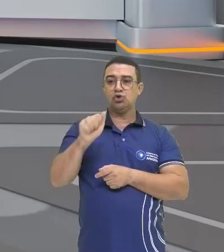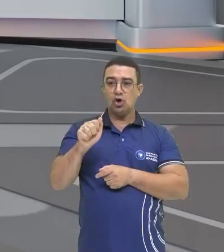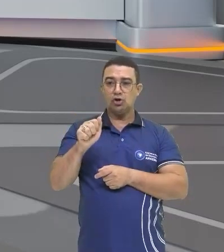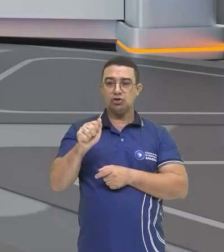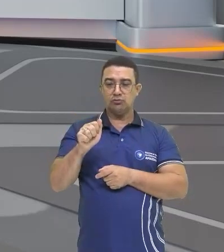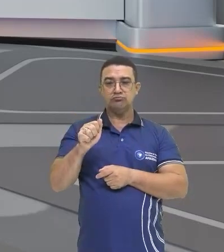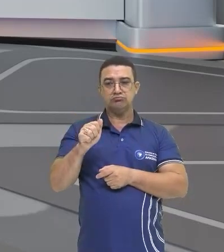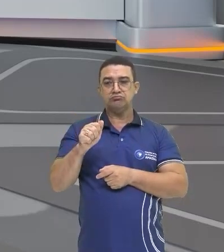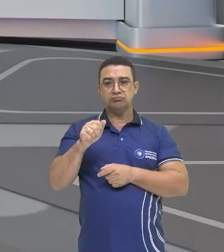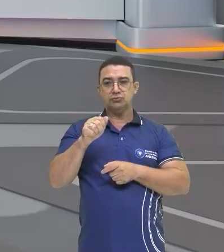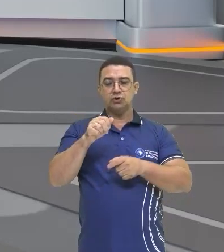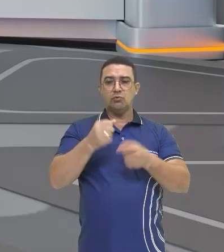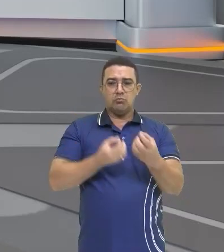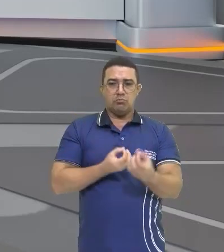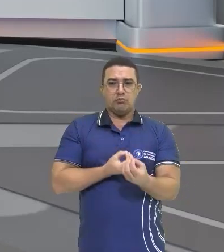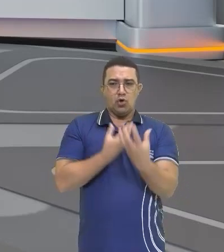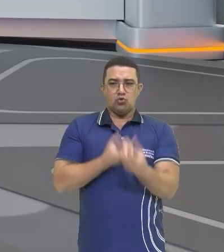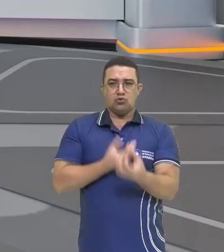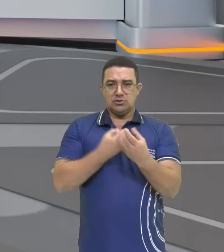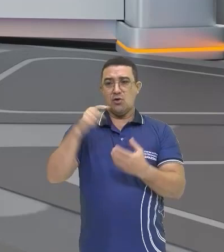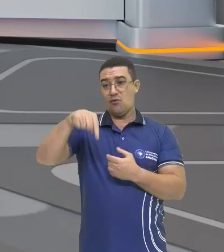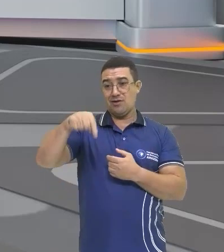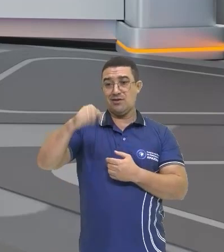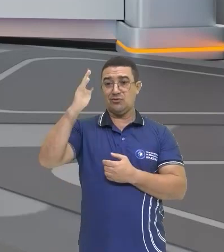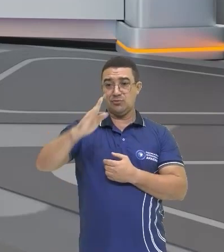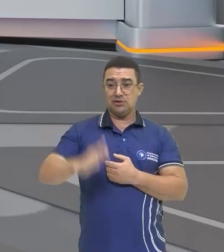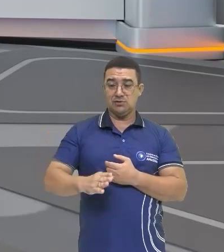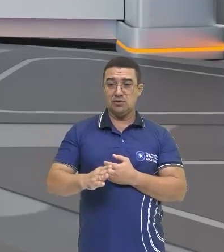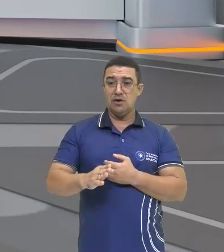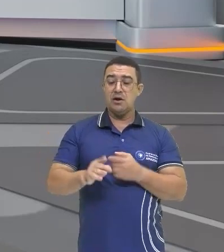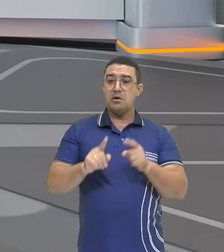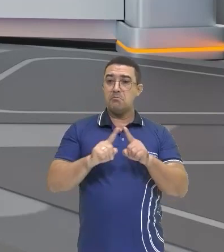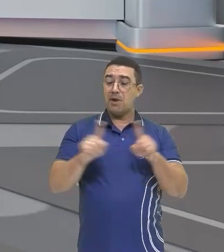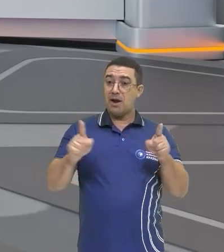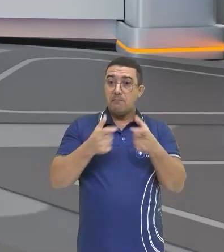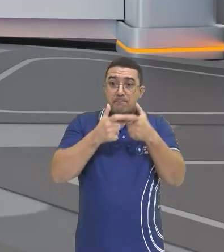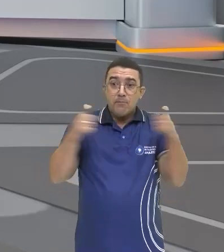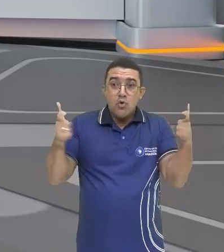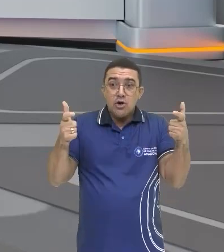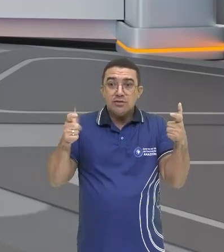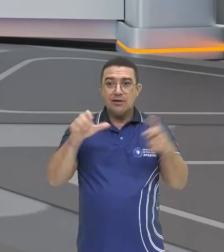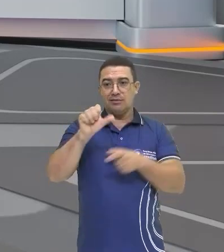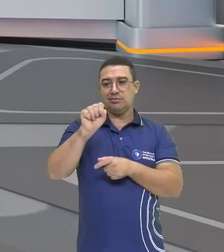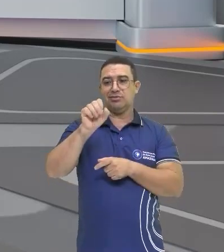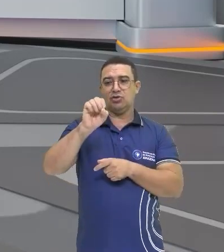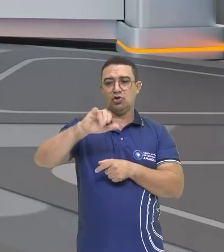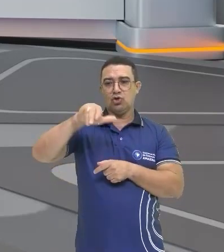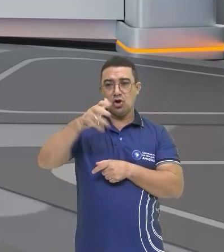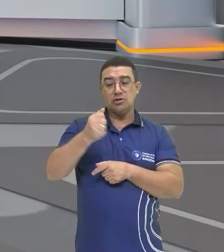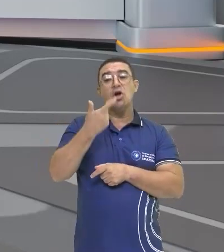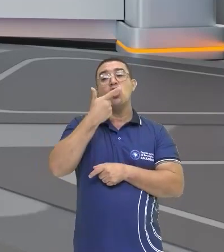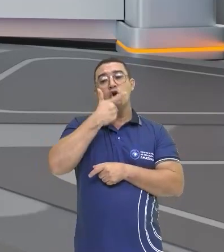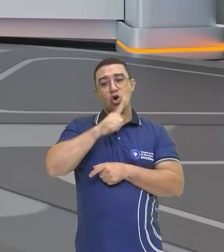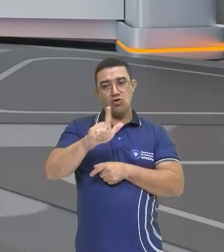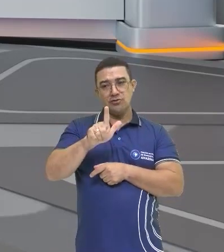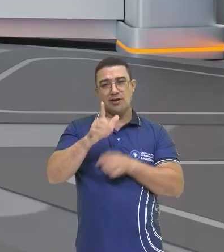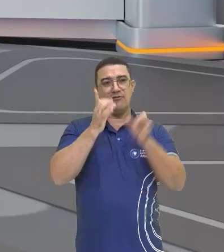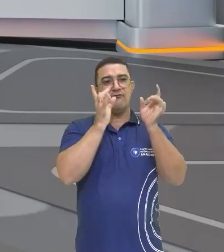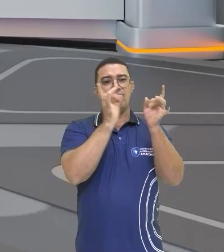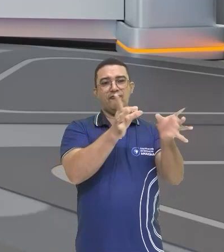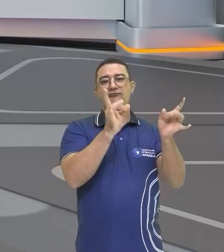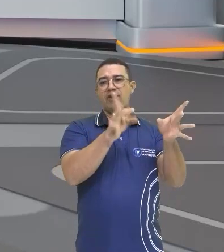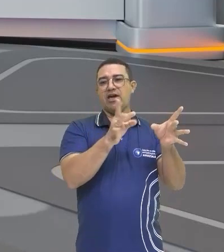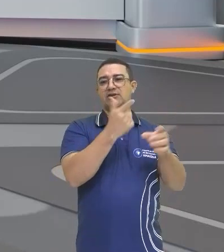não consumo, eu consigo produzir eu consigo exportar através do